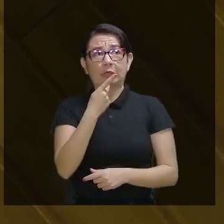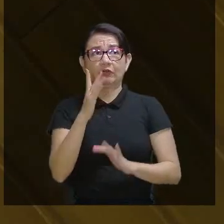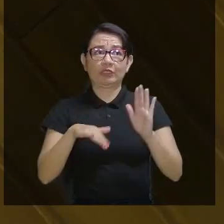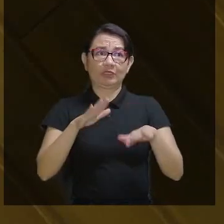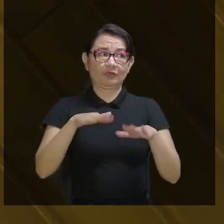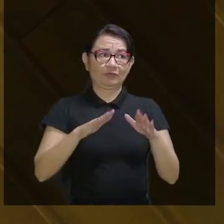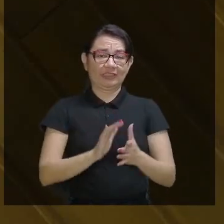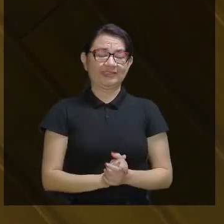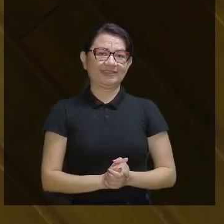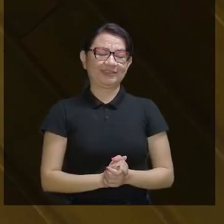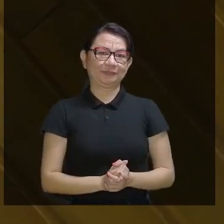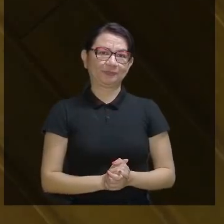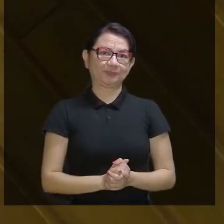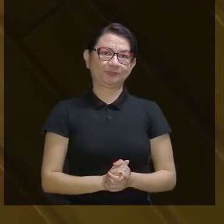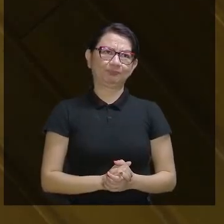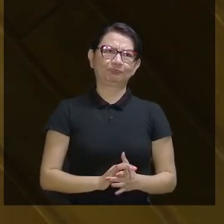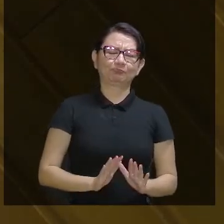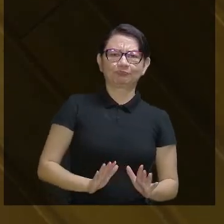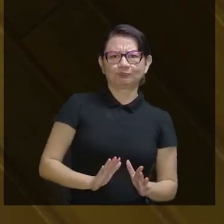dizer, quando alguém diz